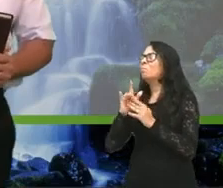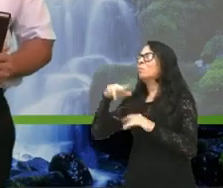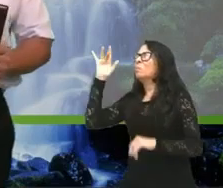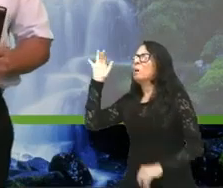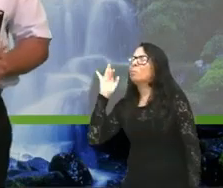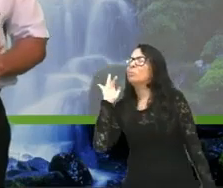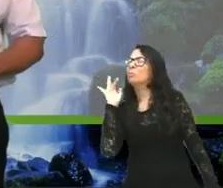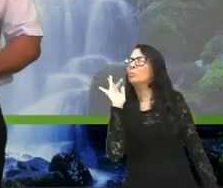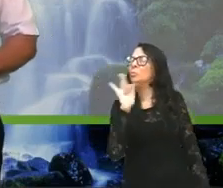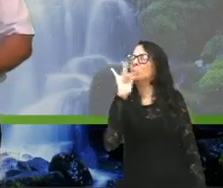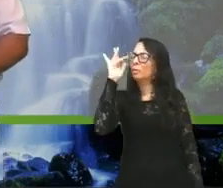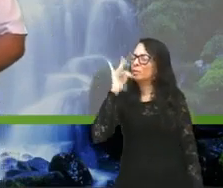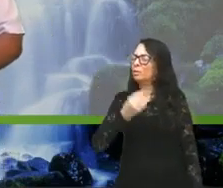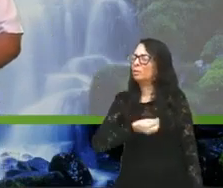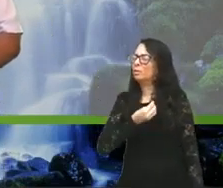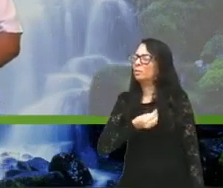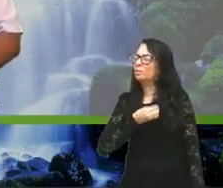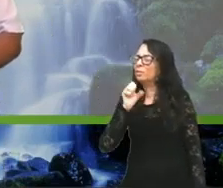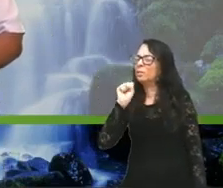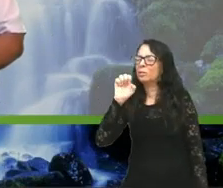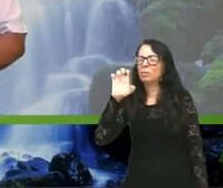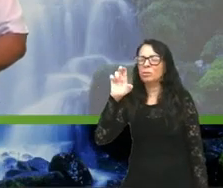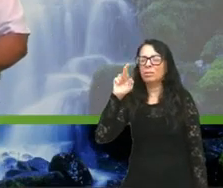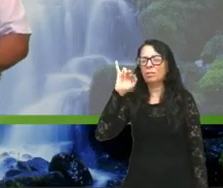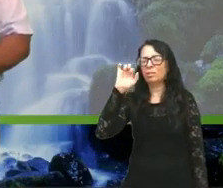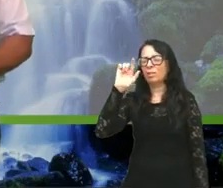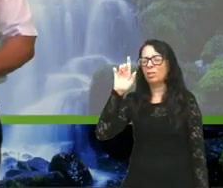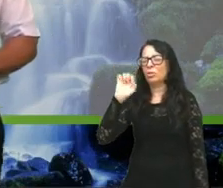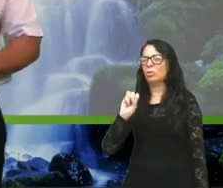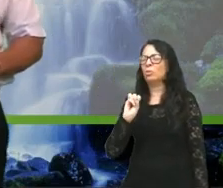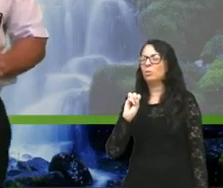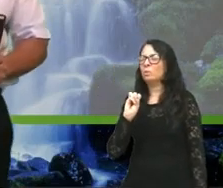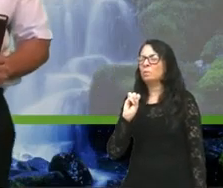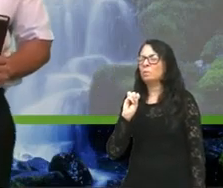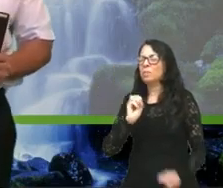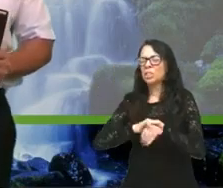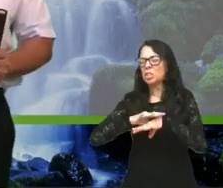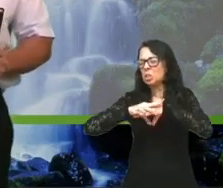com o Teu poder, ó Deus, e elimina toda a